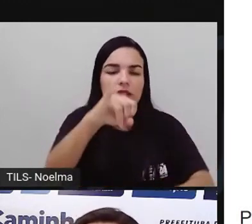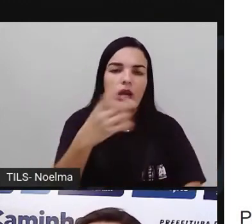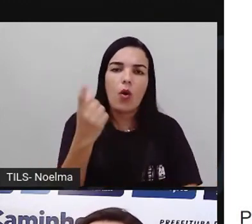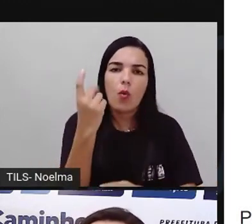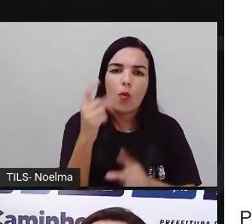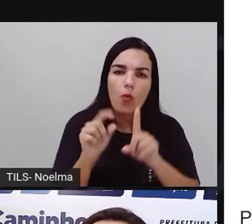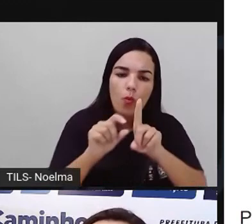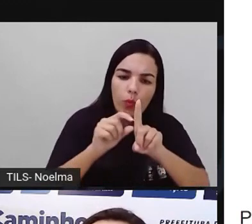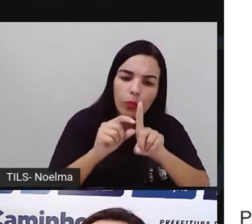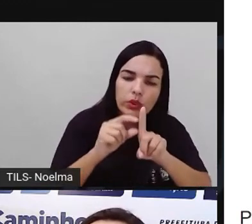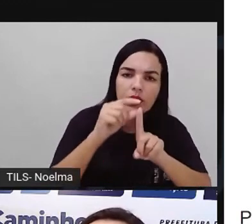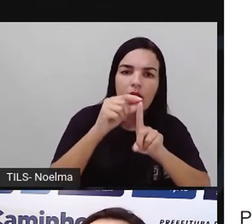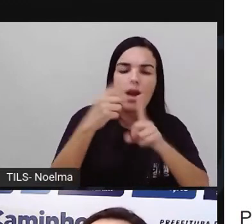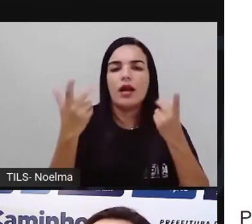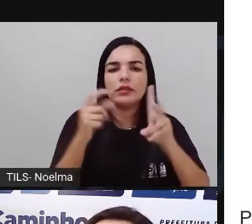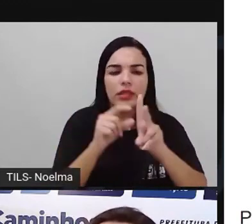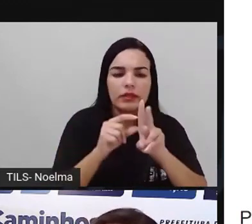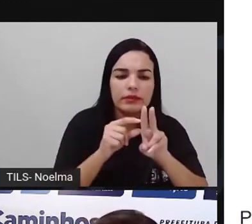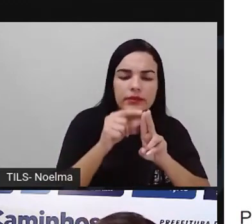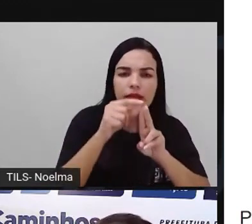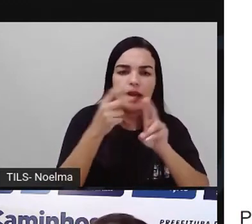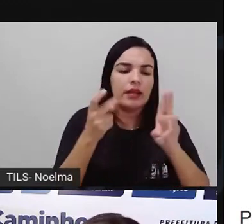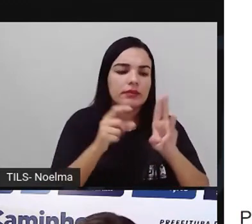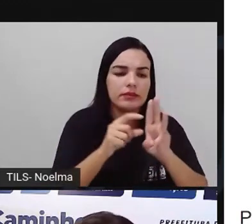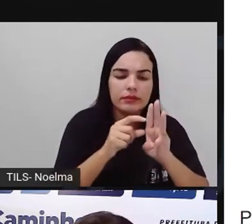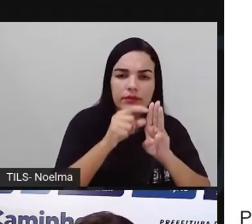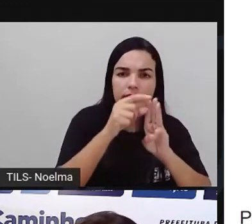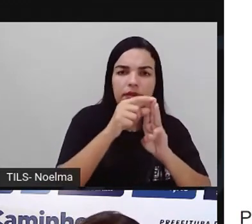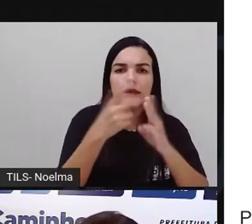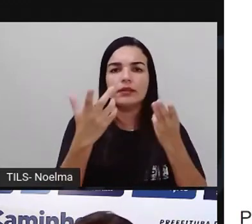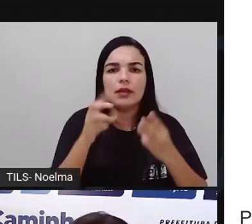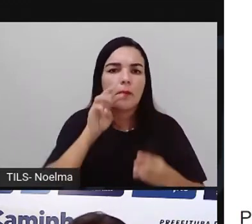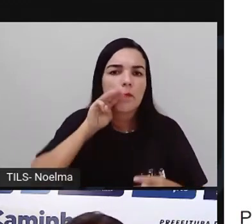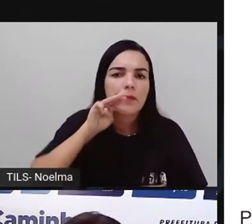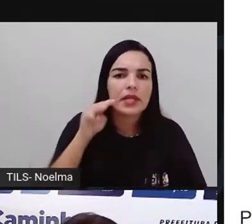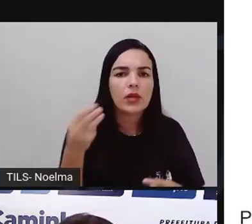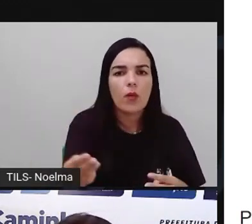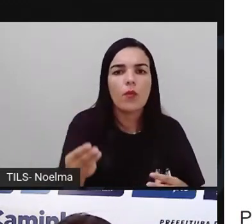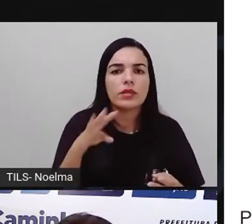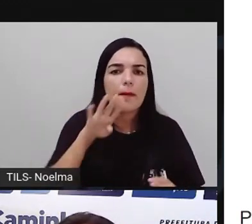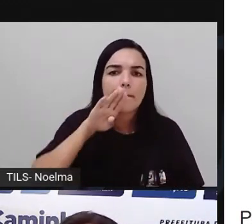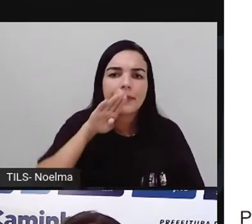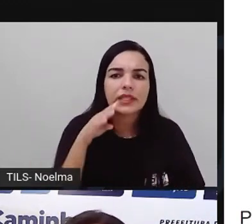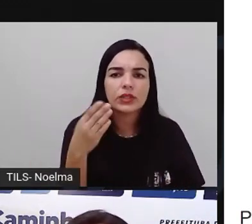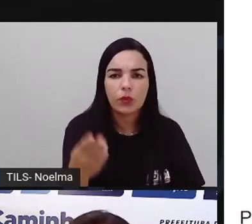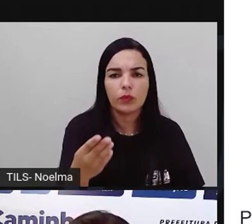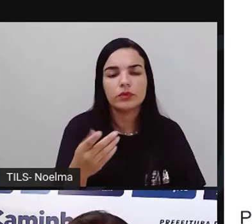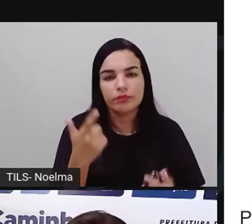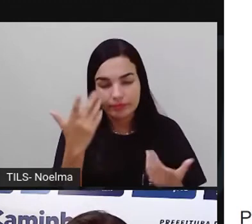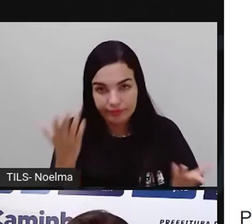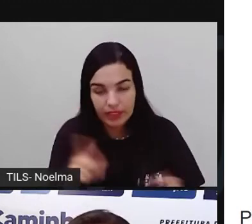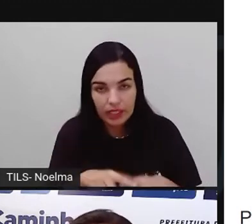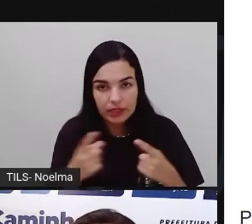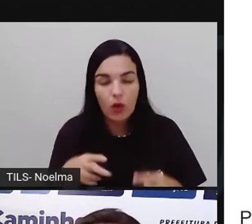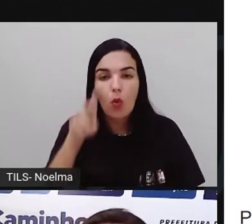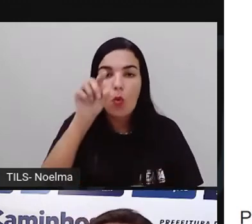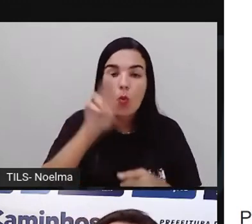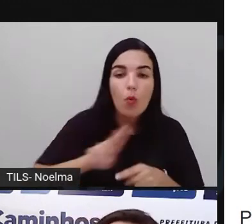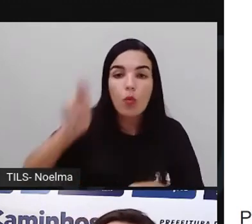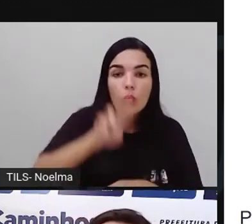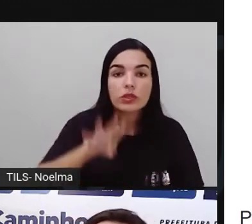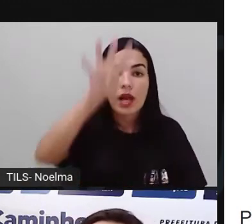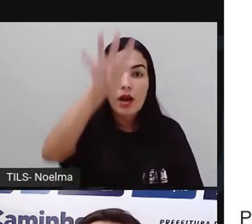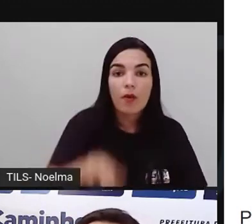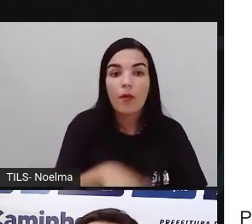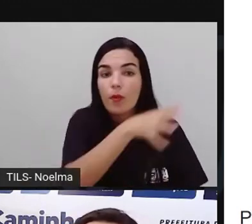para perceber o valor real daquele número. Então, a gente utiliza esse quadro para perceber